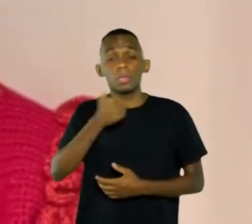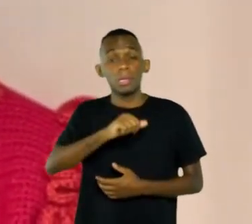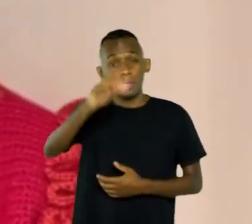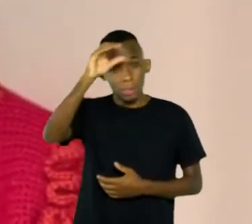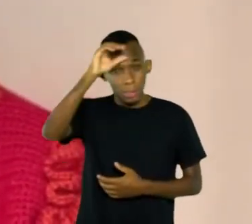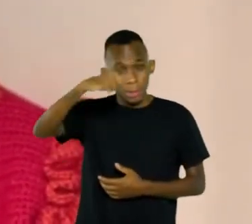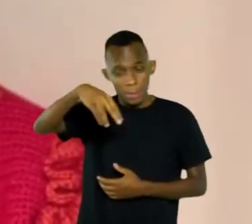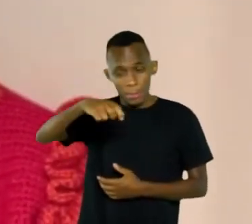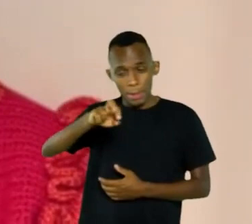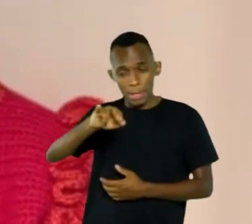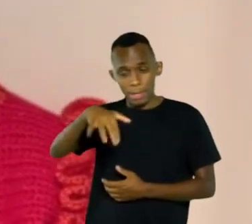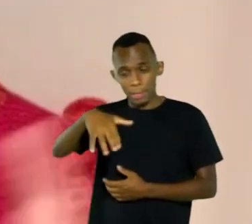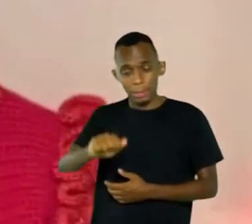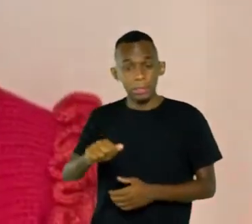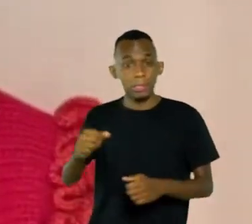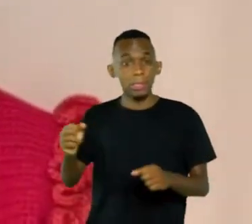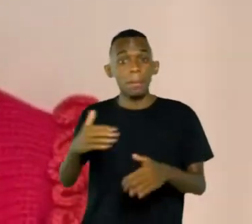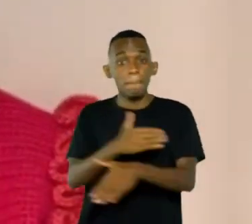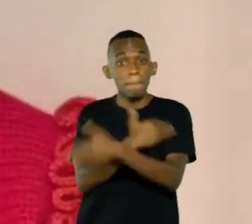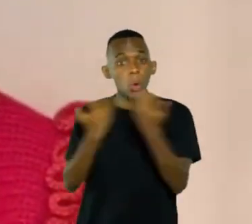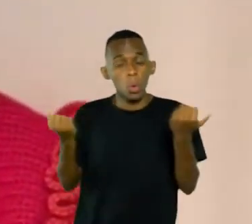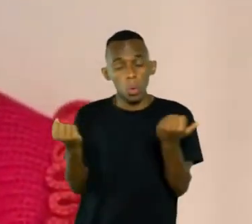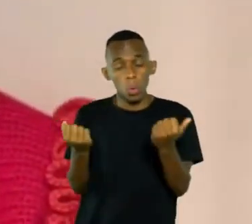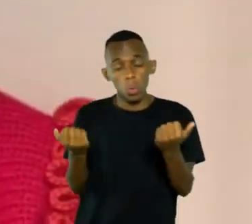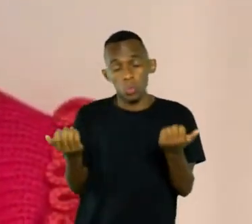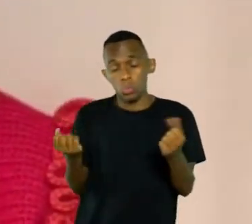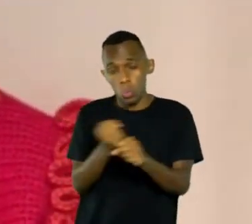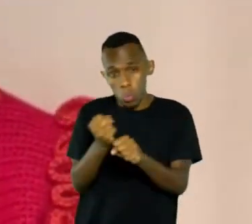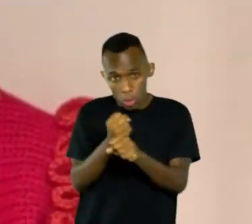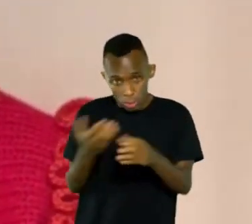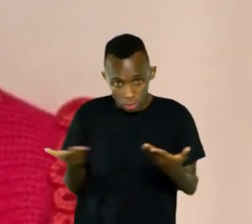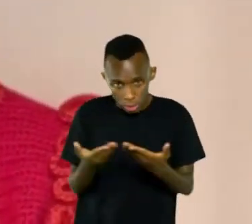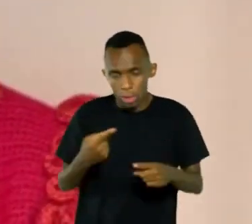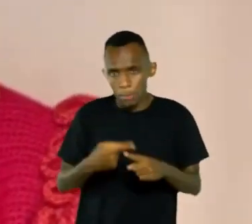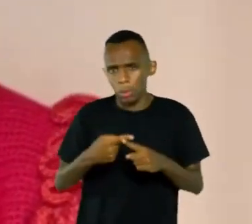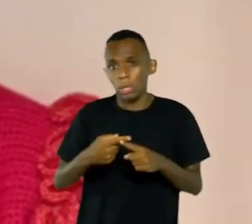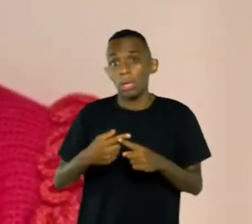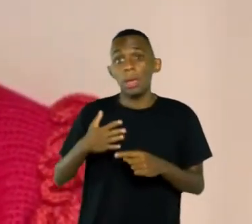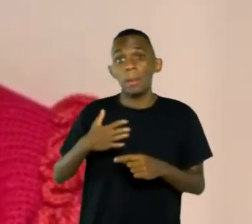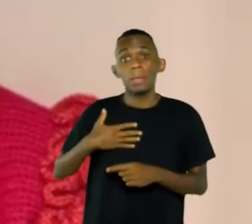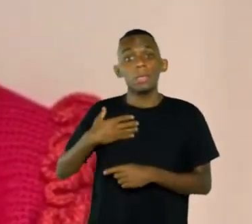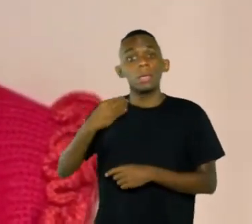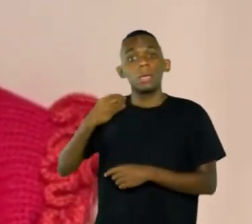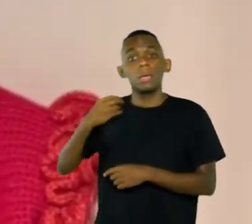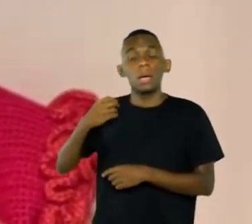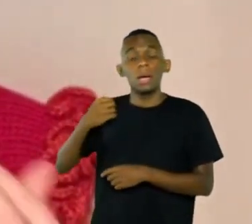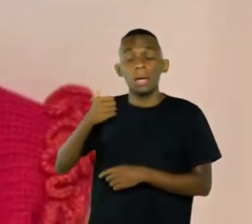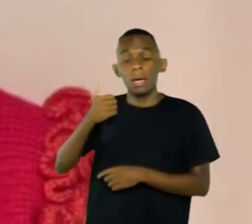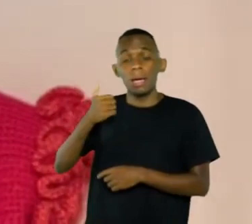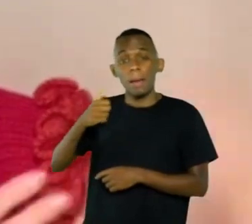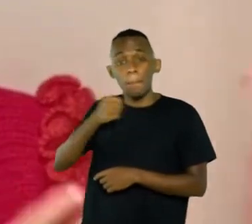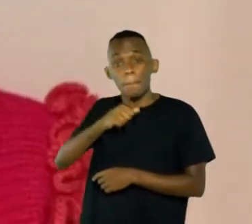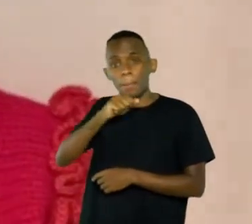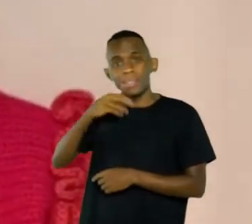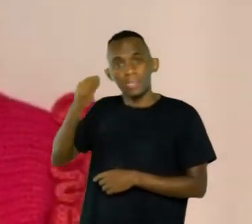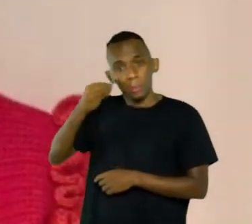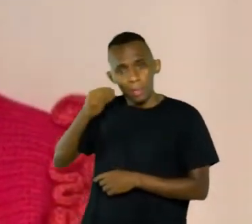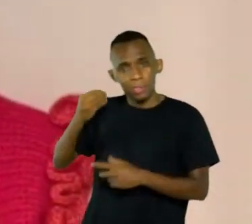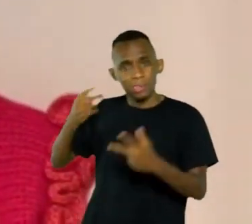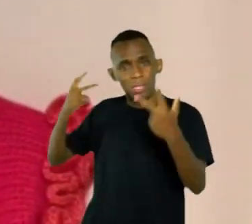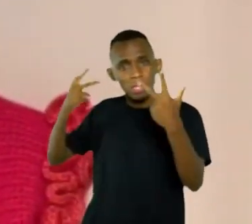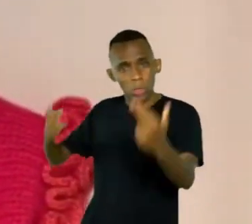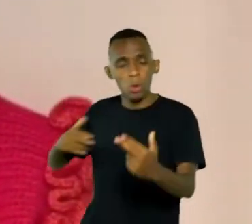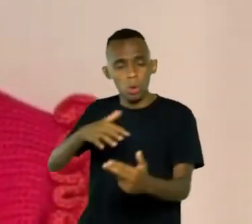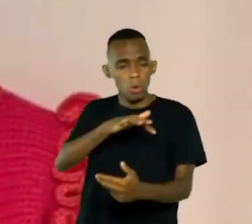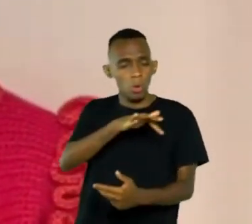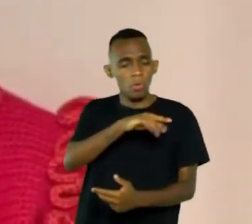Marina, quando. Porque, curiosamente, a história da minha mãe é muito parecida com a história do Francisco. A minha mãe, quando nasceu, o pai dela também já tinha